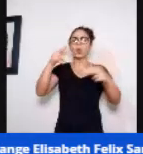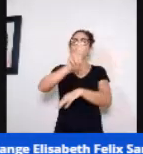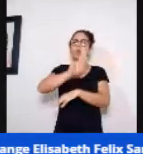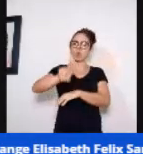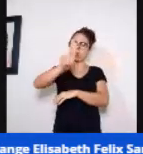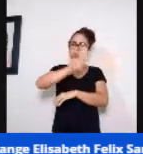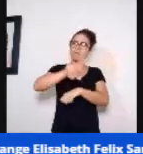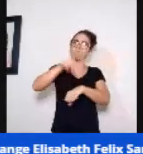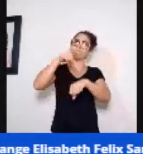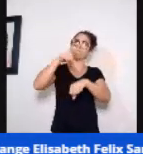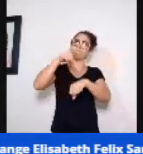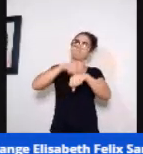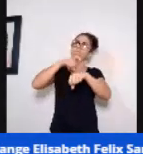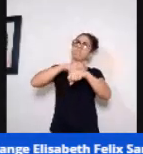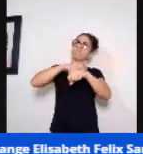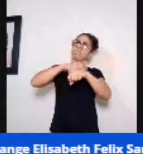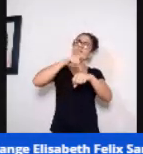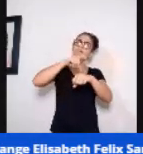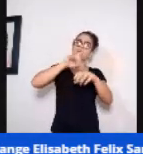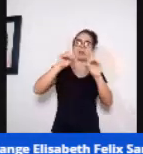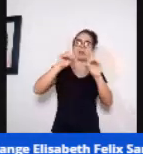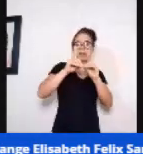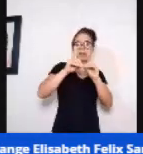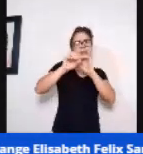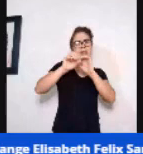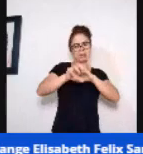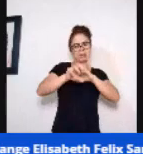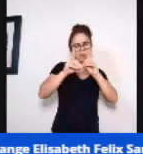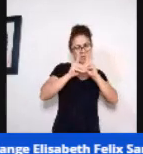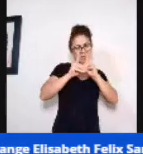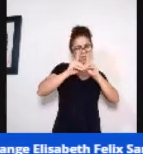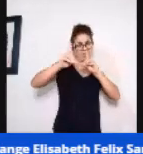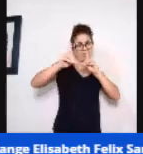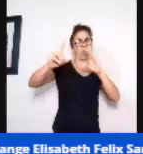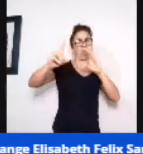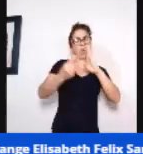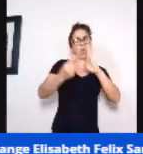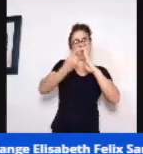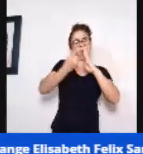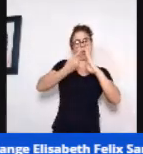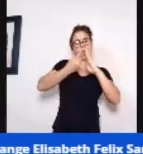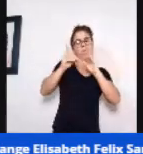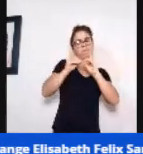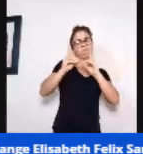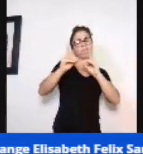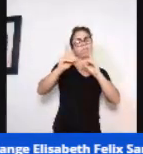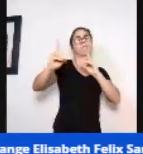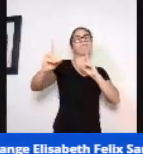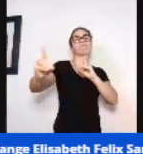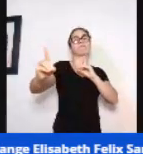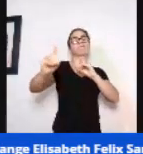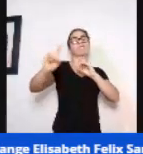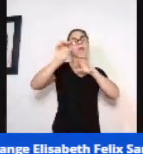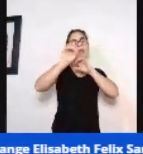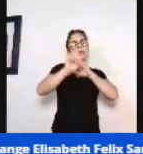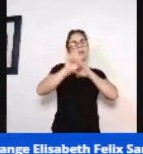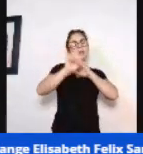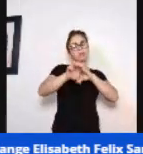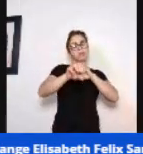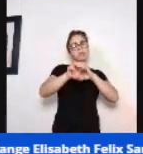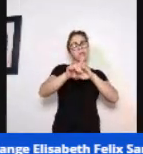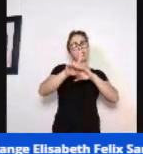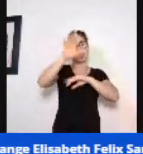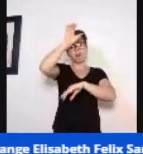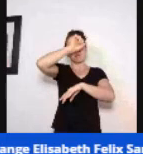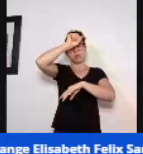distanciamento, para conduzir o processo de ensino e de aprendizagem para esses alunos? Nós